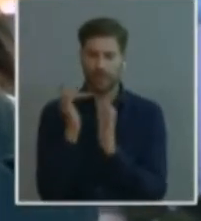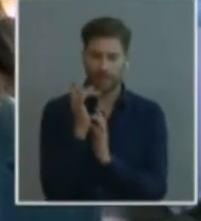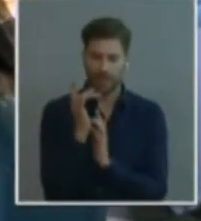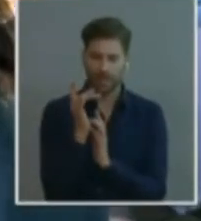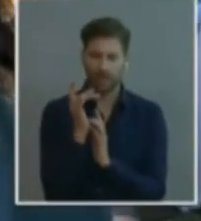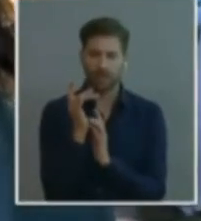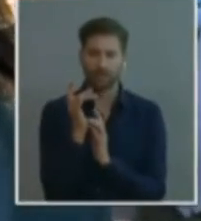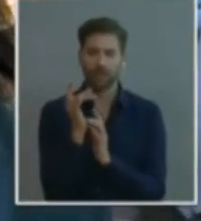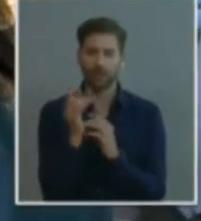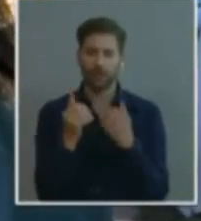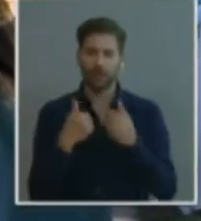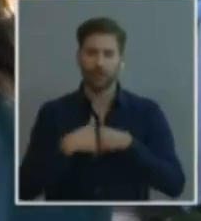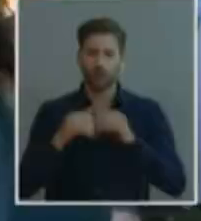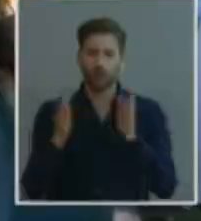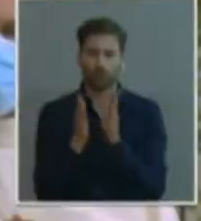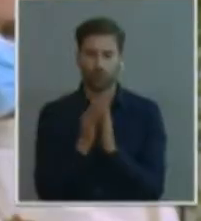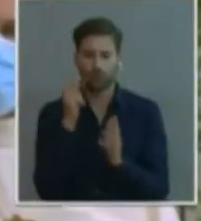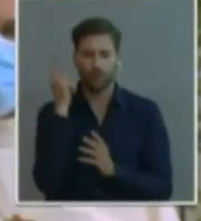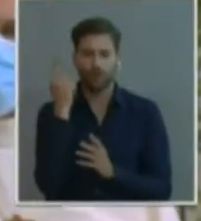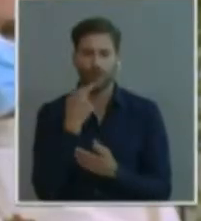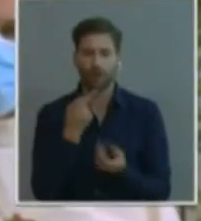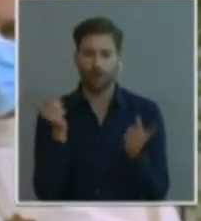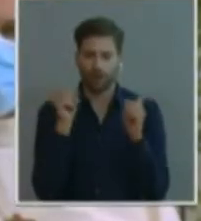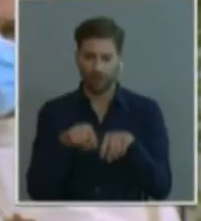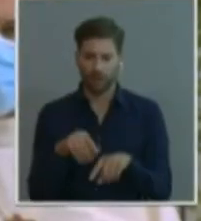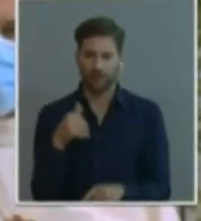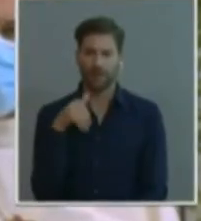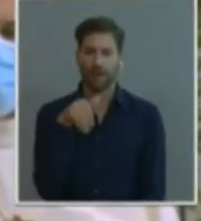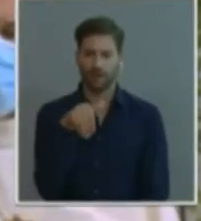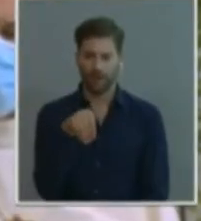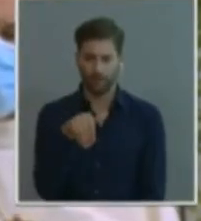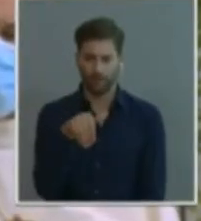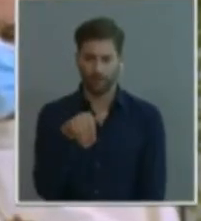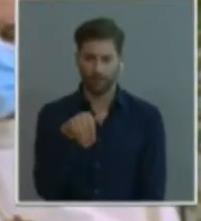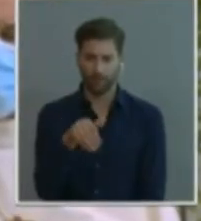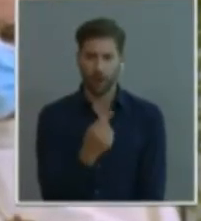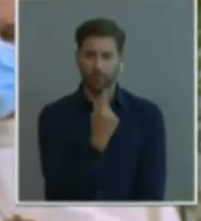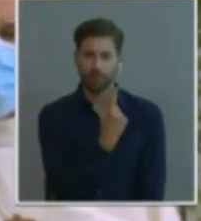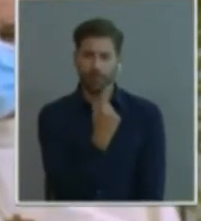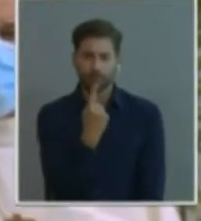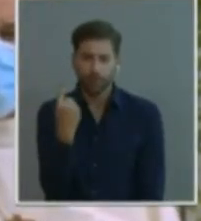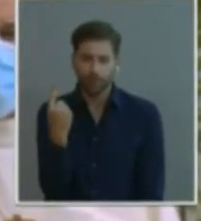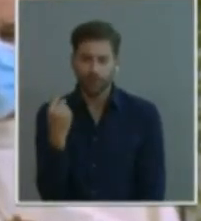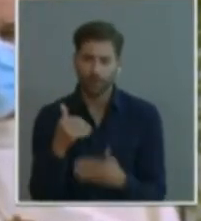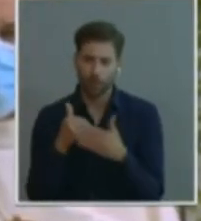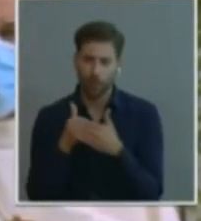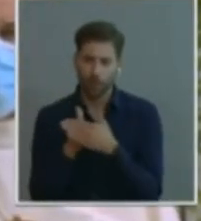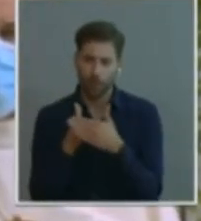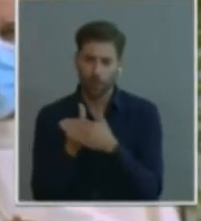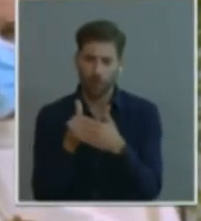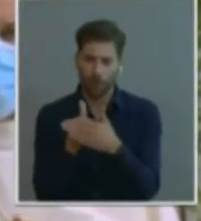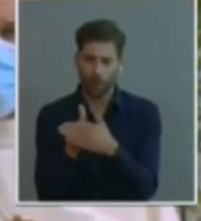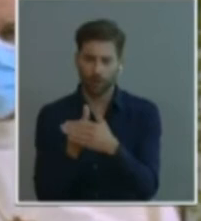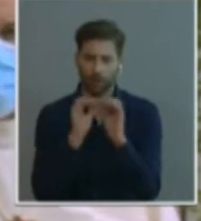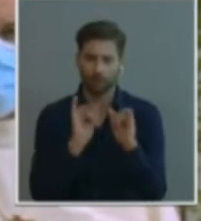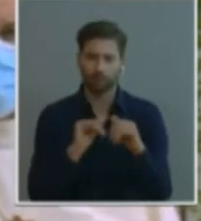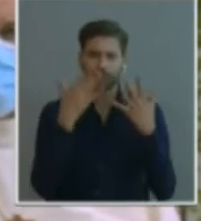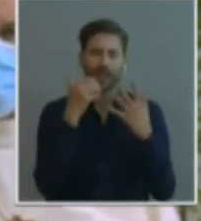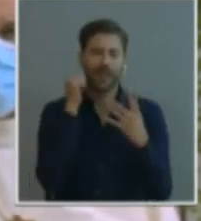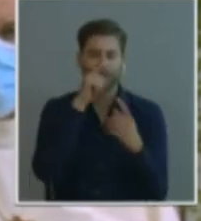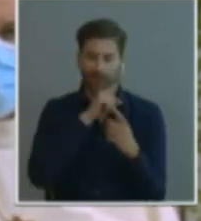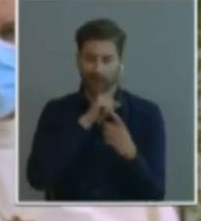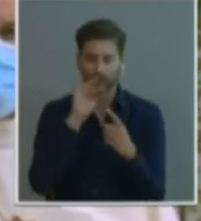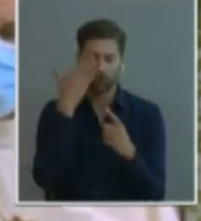todos restituídos à vida. Cada qual, porém, na sua ordem. Primeiro, Cristo,